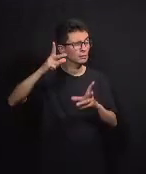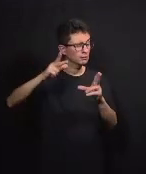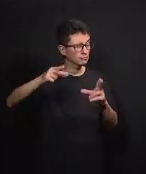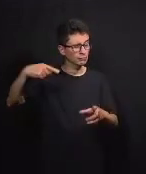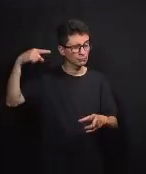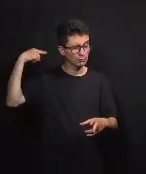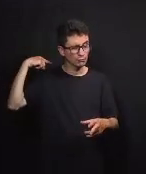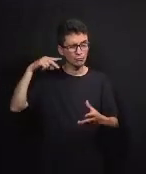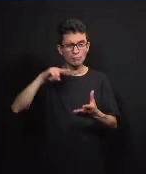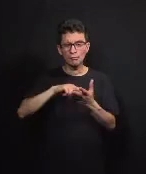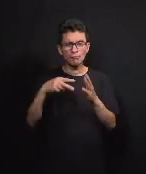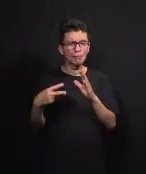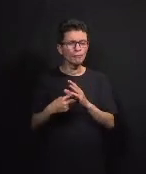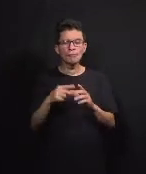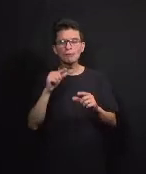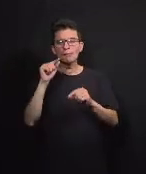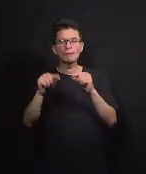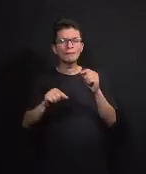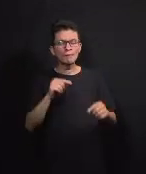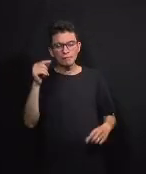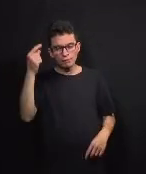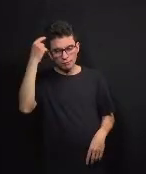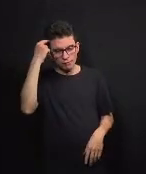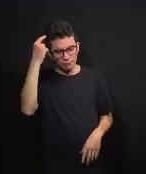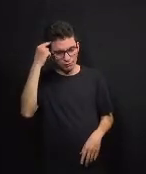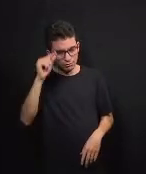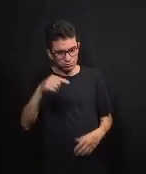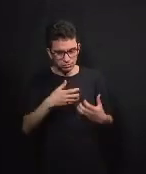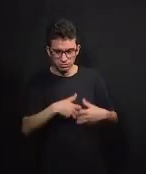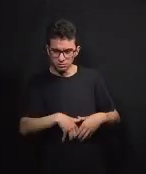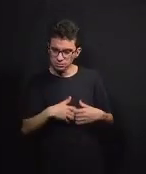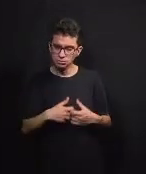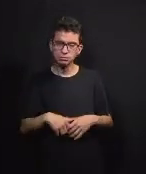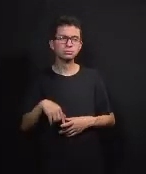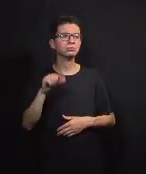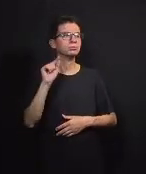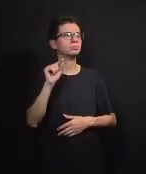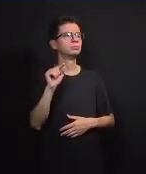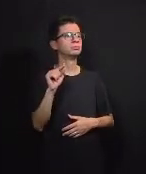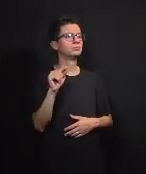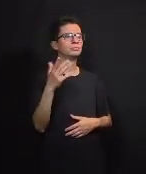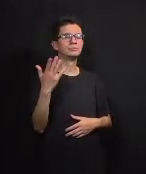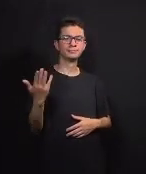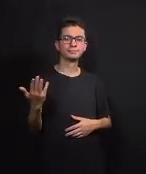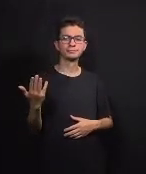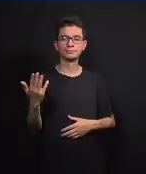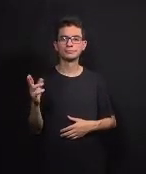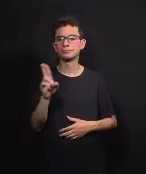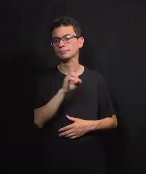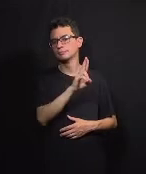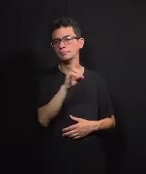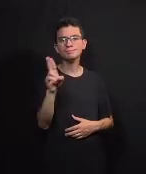quero dizer com isso? Qual é o exemplo que me vem à mente, melhor dizendo? É o da chamada